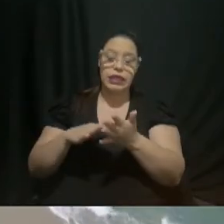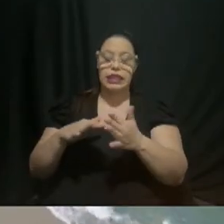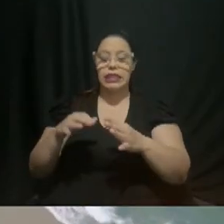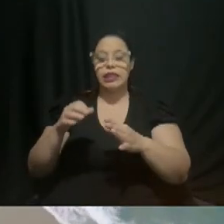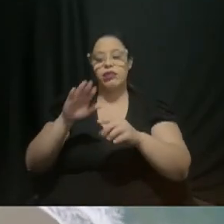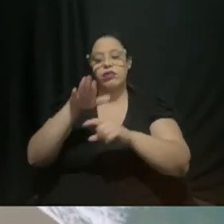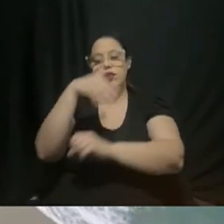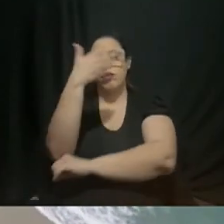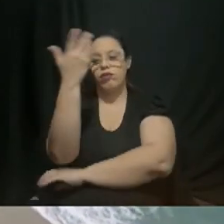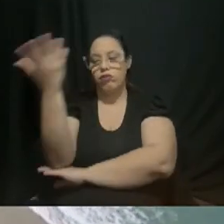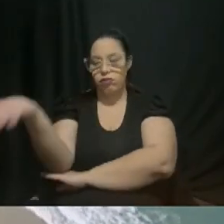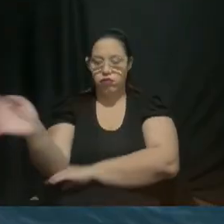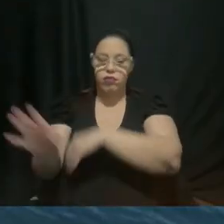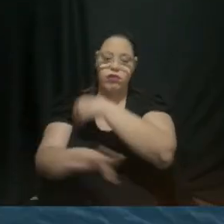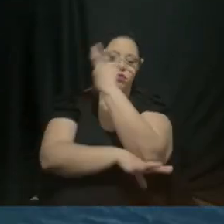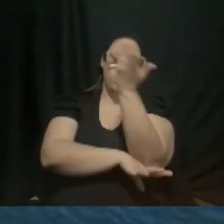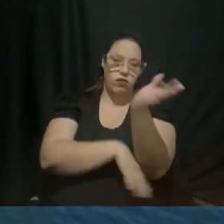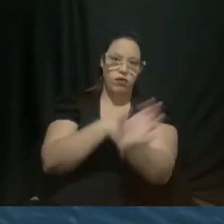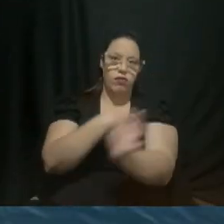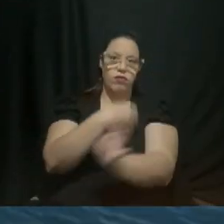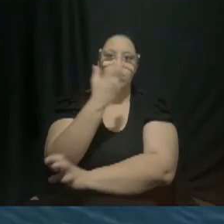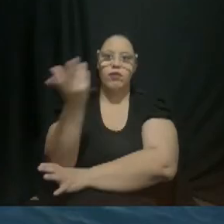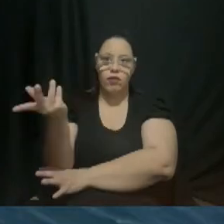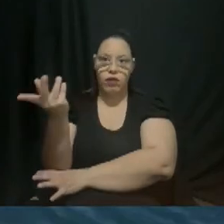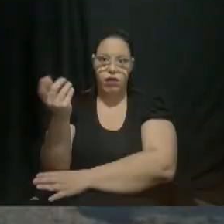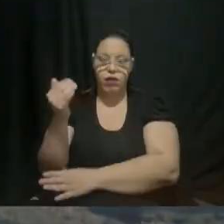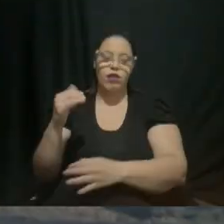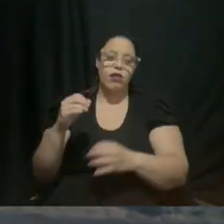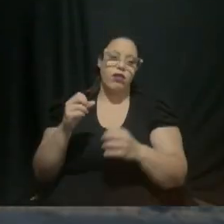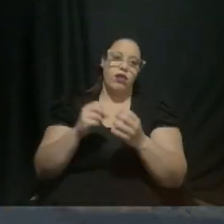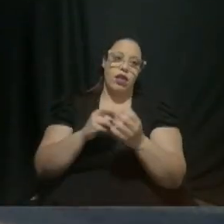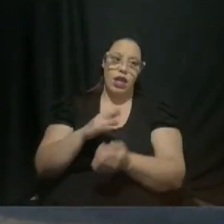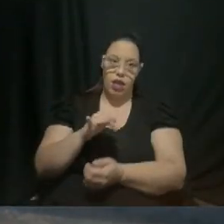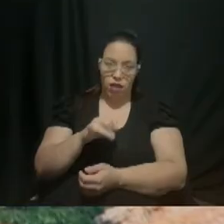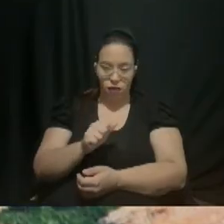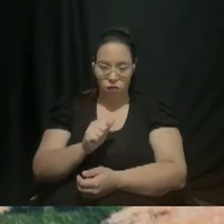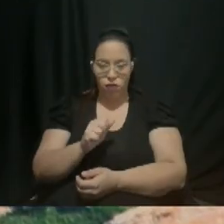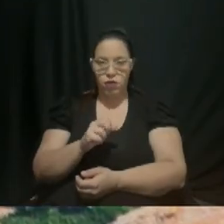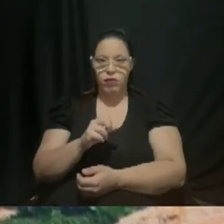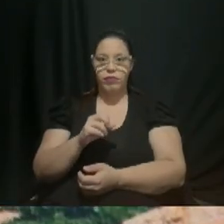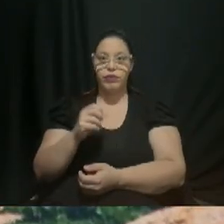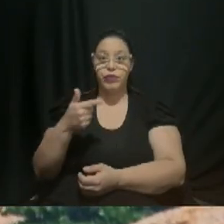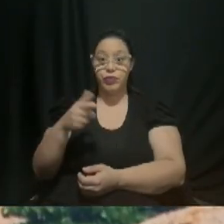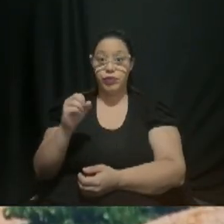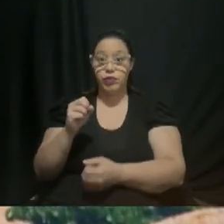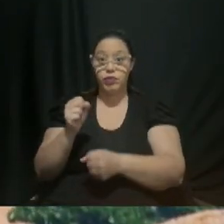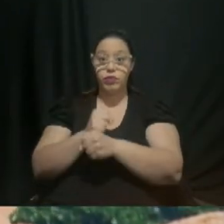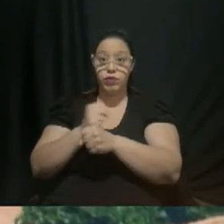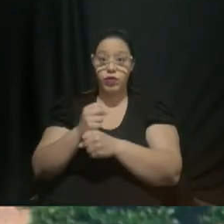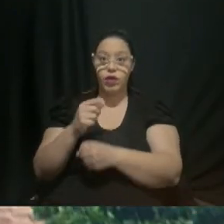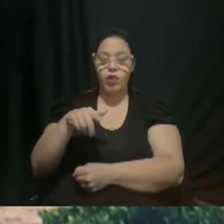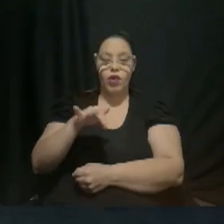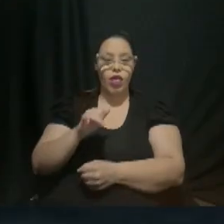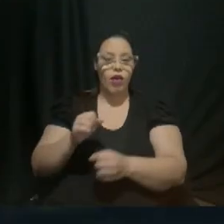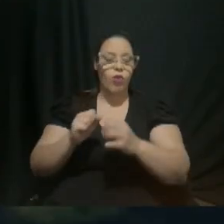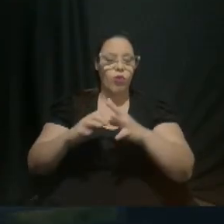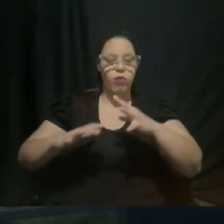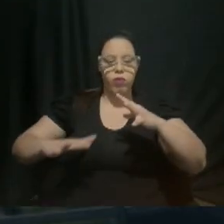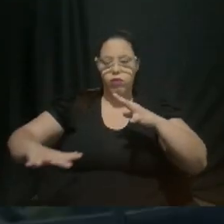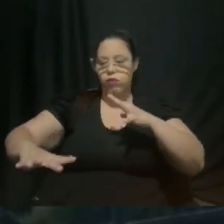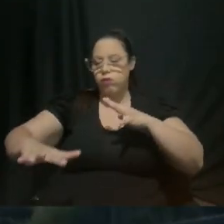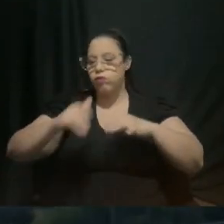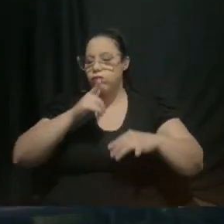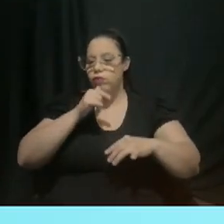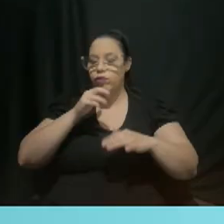combustíveis fósseis. Segundo o estudo, em 20 anos, a concentração de gás carbônico no Atlântico tropical cresceu uma média